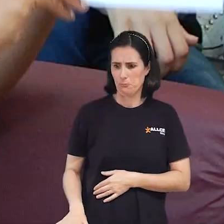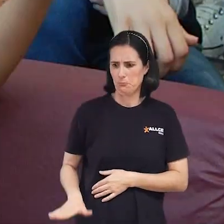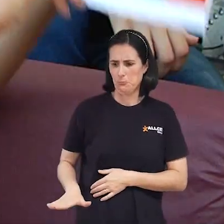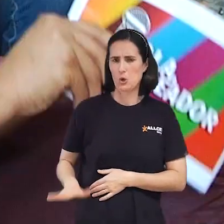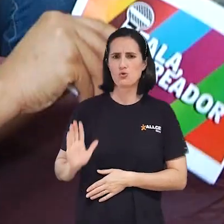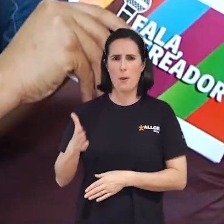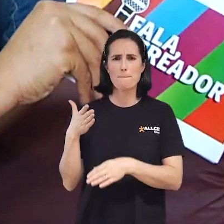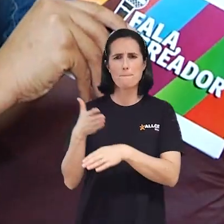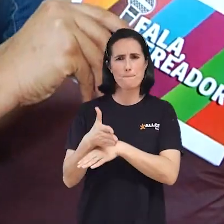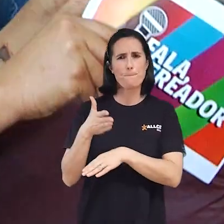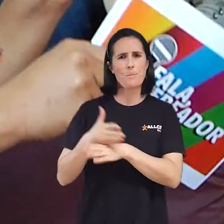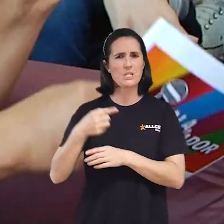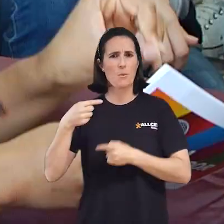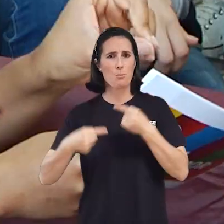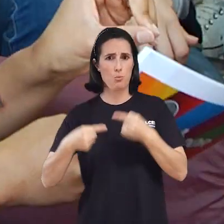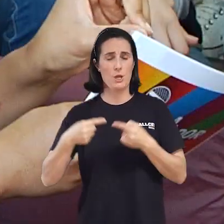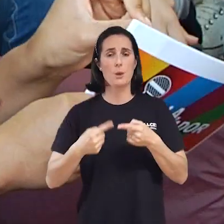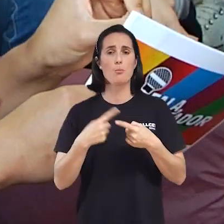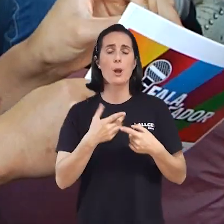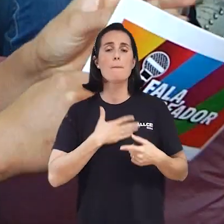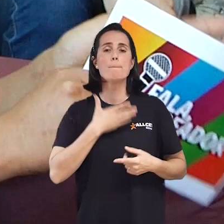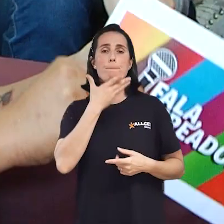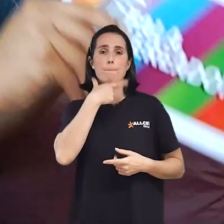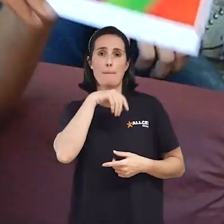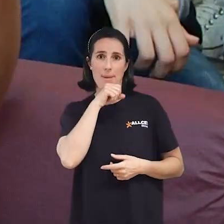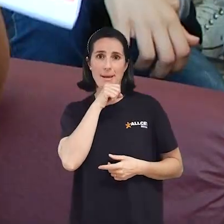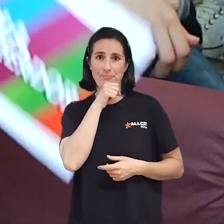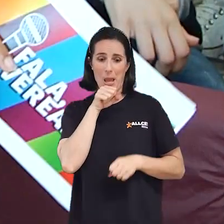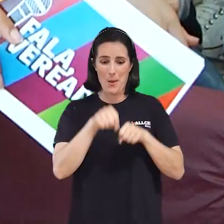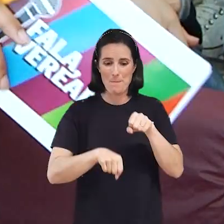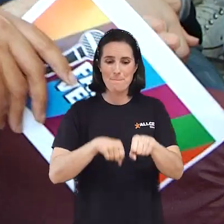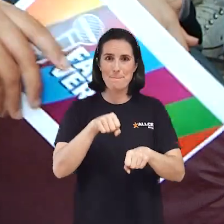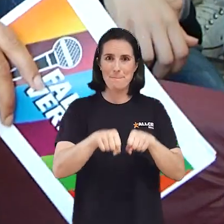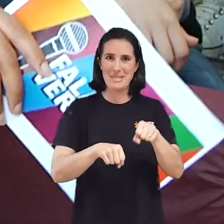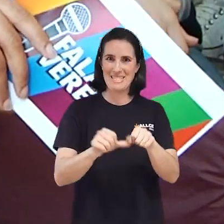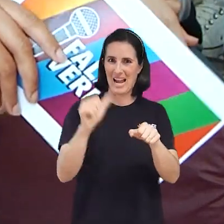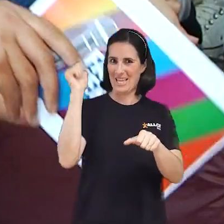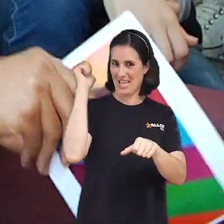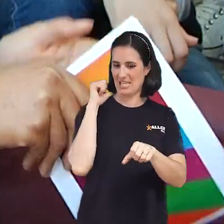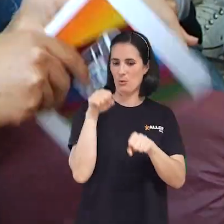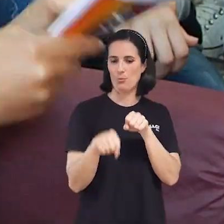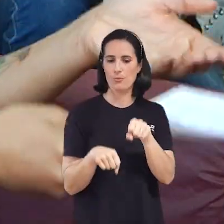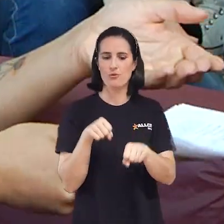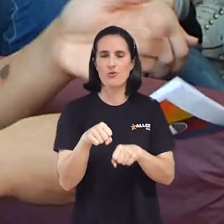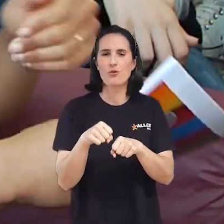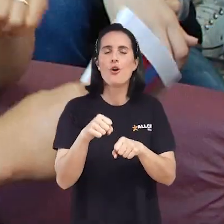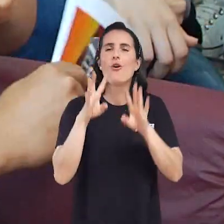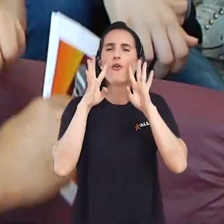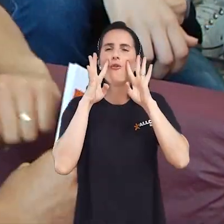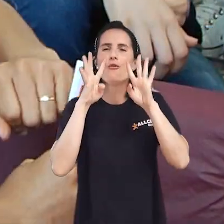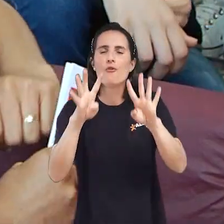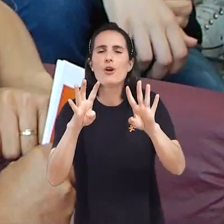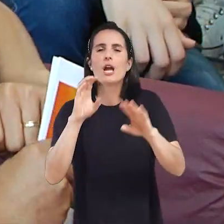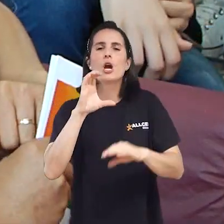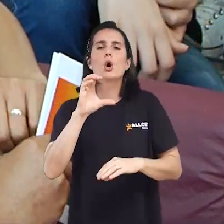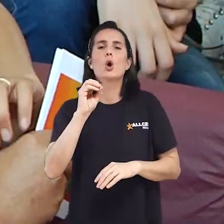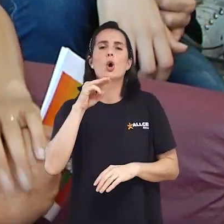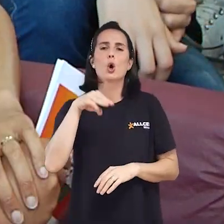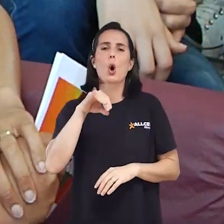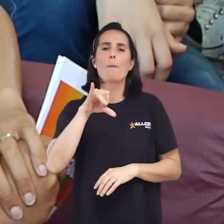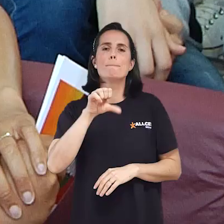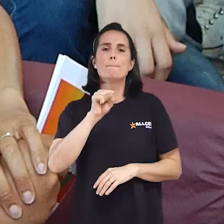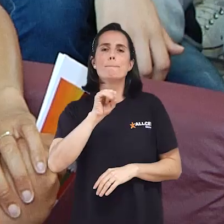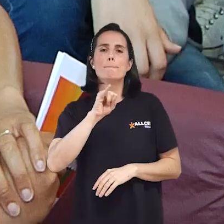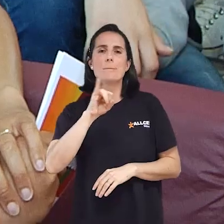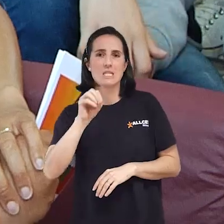que foi em 2008 perder por um voto e 2012, 4 anos depois, ter sido o vereador mais